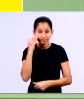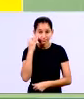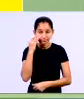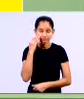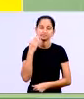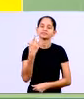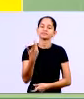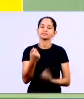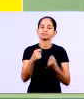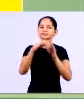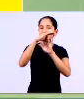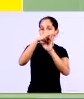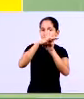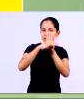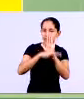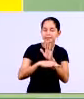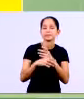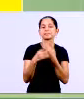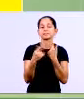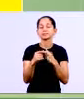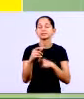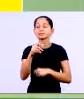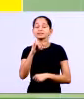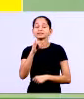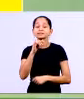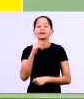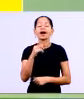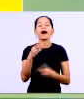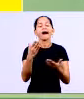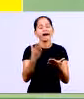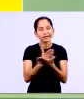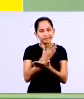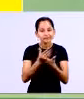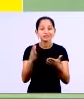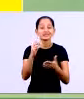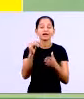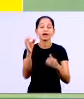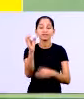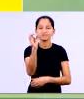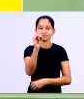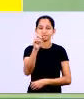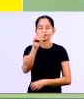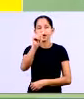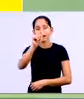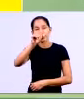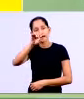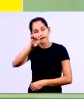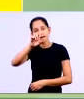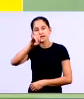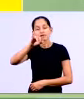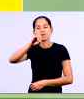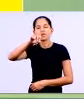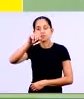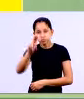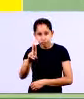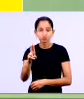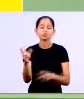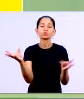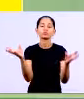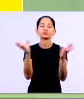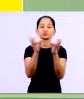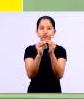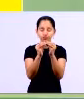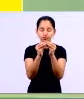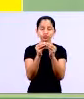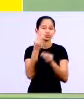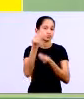Tayane? Isso, o responde. mesmo, se também com vogais, se vogais são diferentes, se diferentes né? se unem, uma